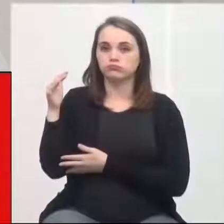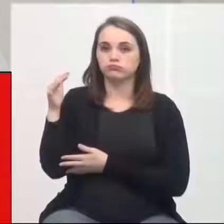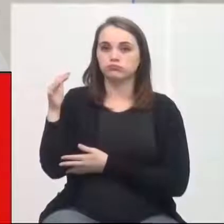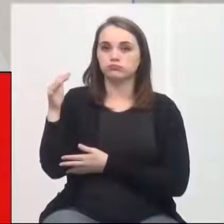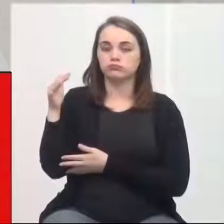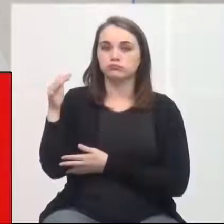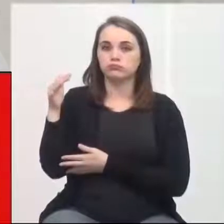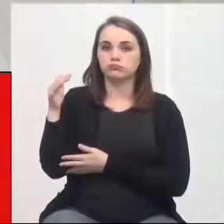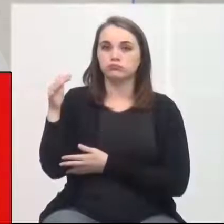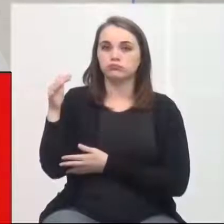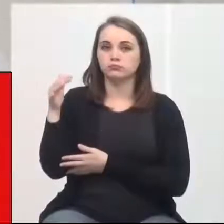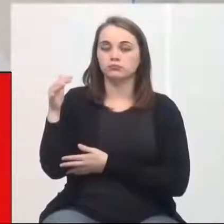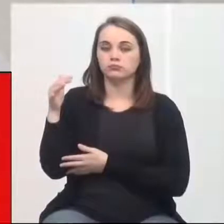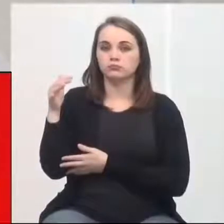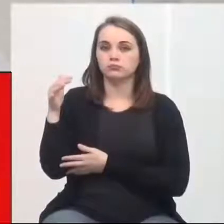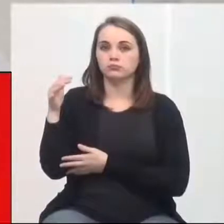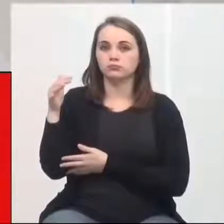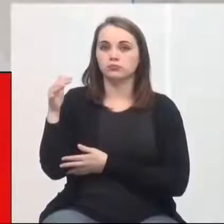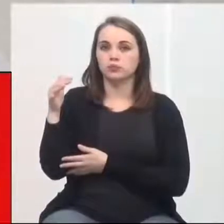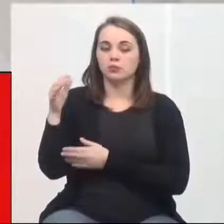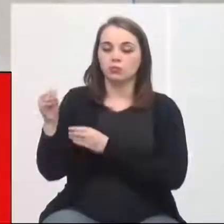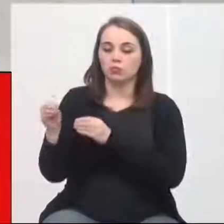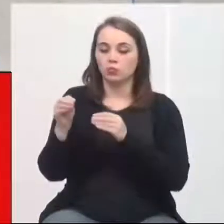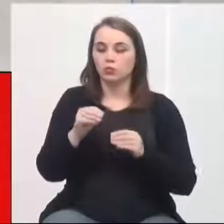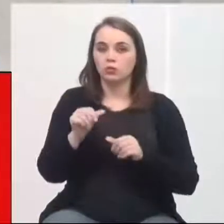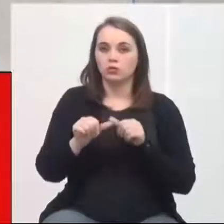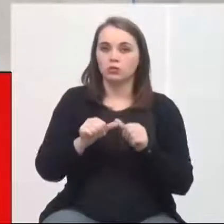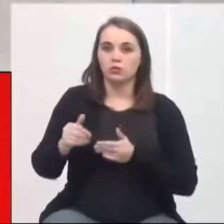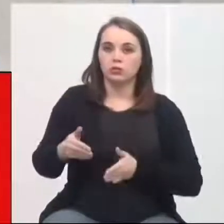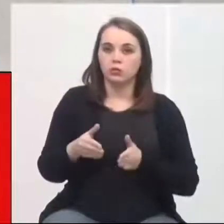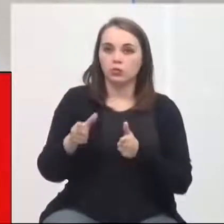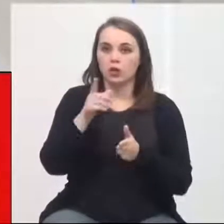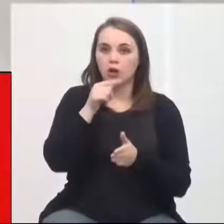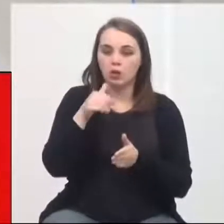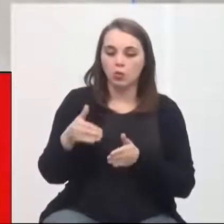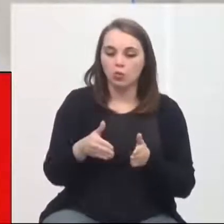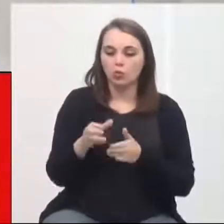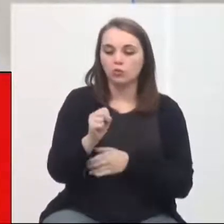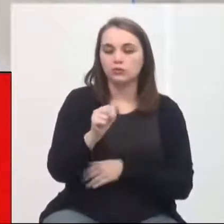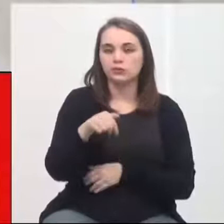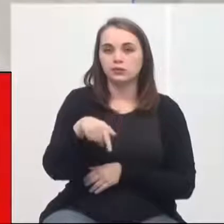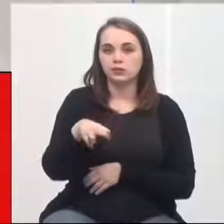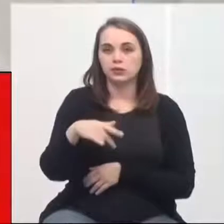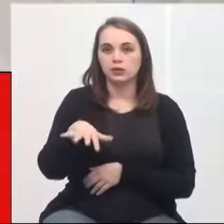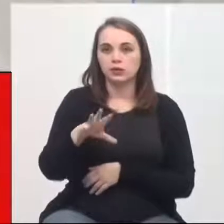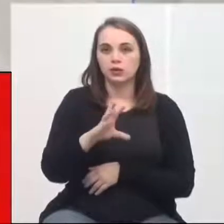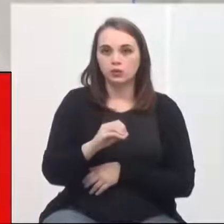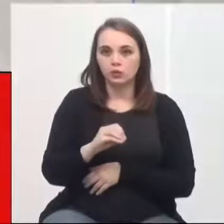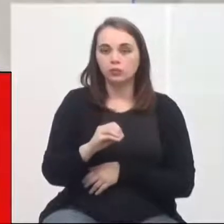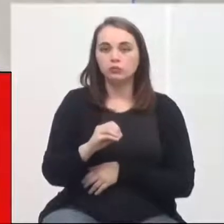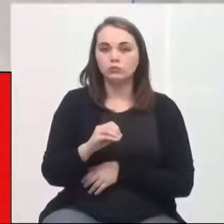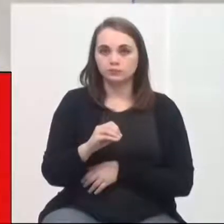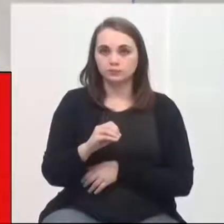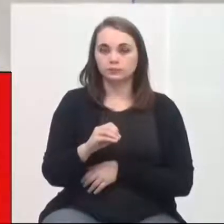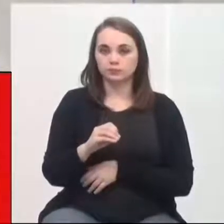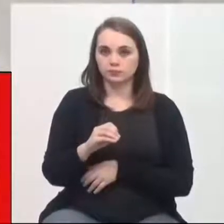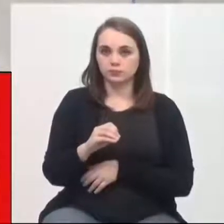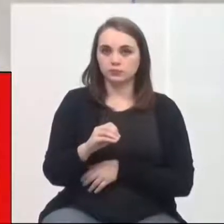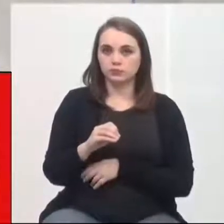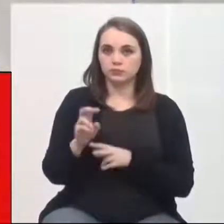do dessoreamento do Rio Sanguão, conforme o cumprimento da sentença que tramitou na 4ª Vara Federal de